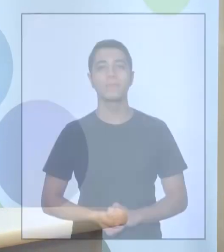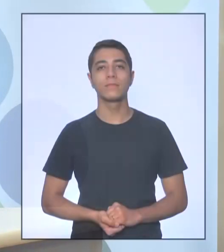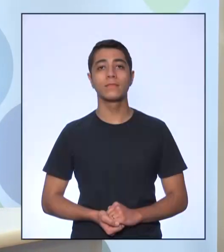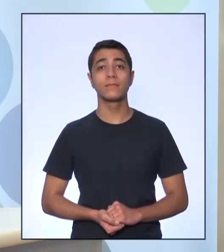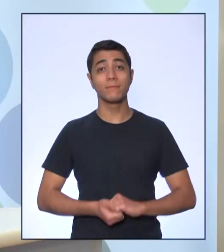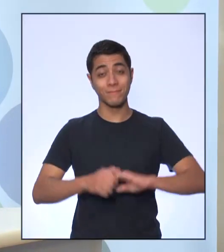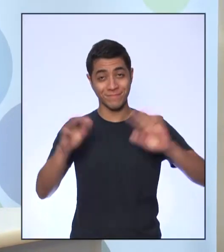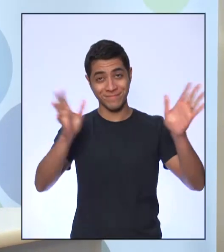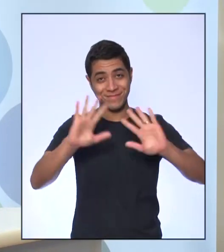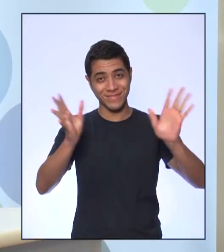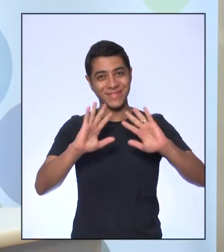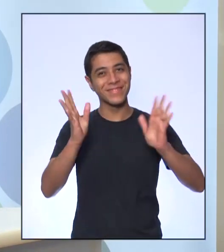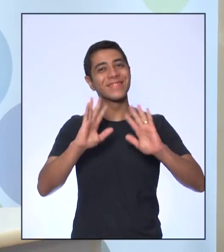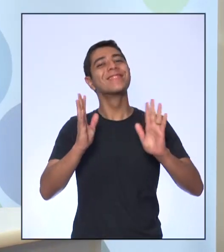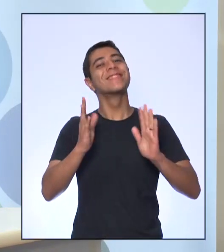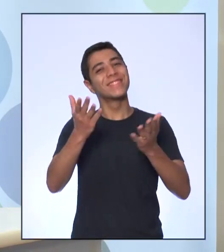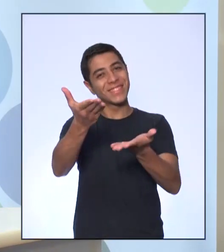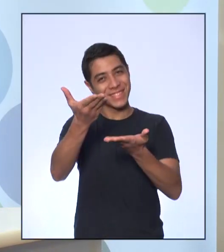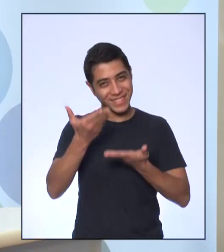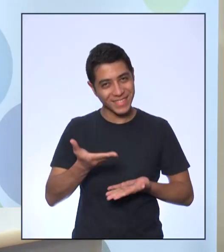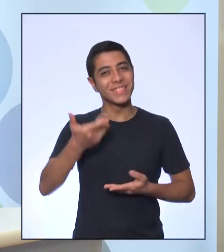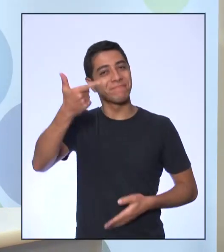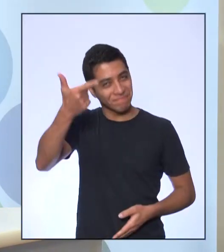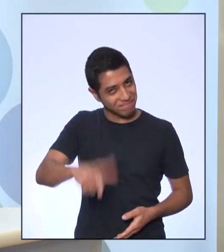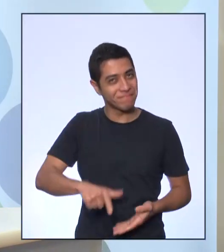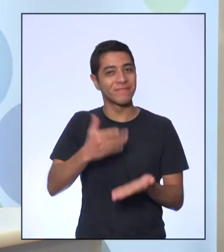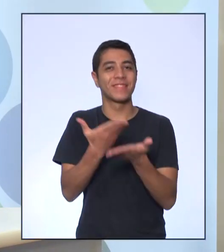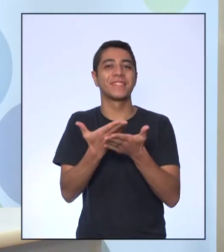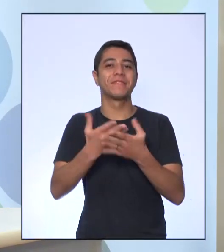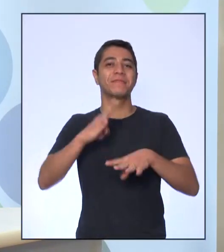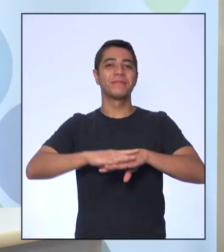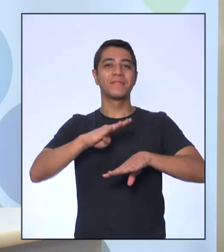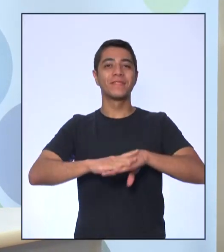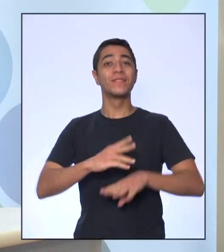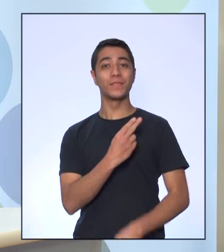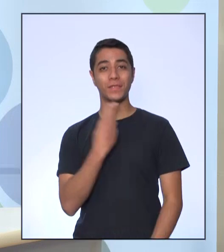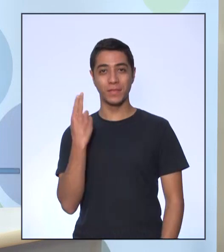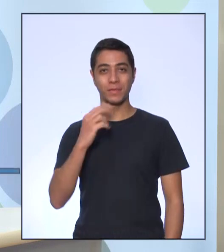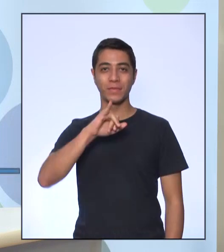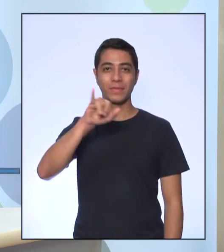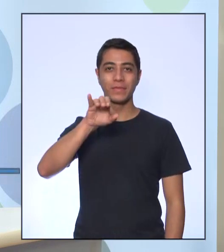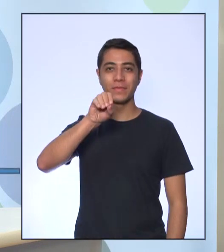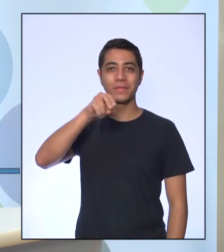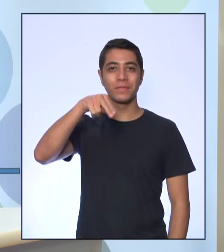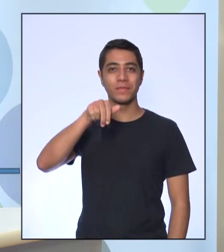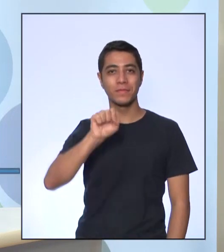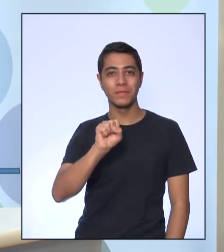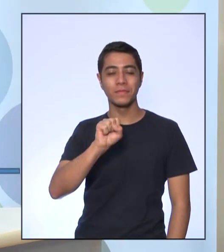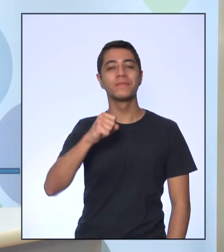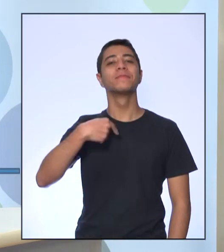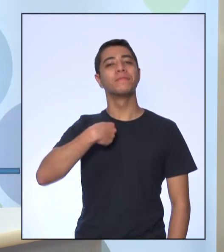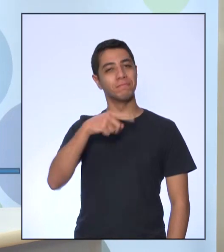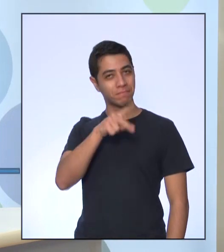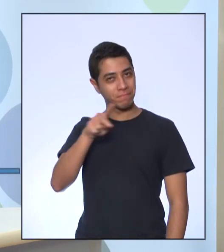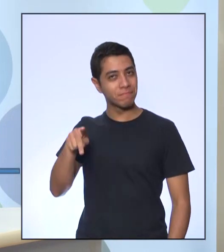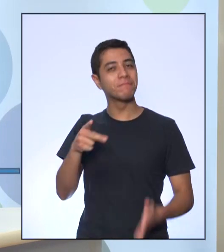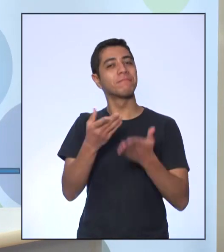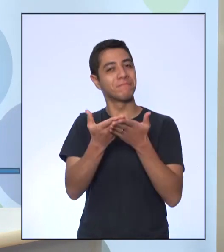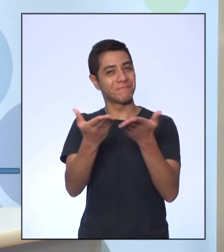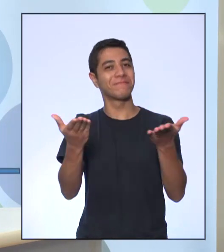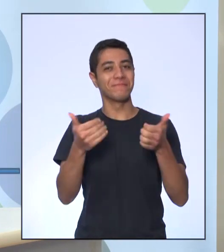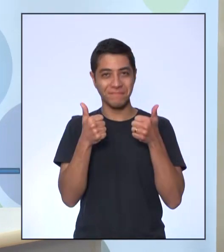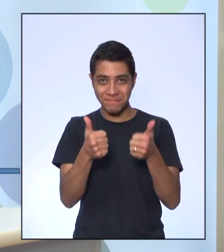Olá, sejam todos bem-vindos a mais uma aula de matemática. Meu nome é Jonas, eu vou ser o professor de vocês hoje. Vou dar